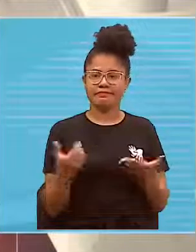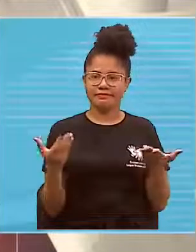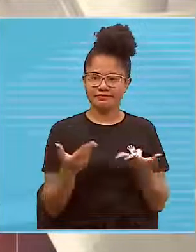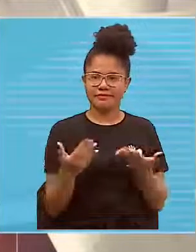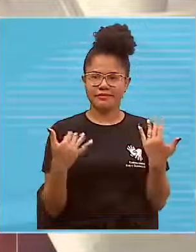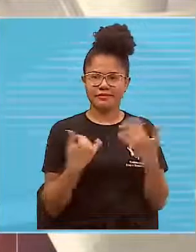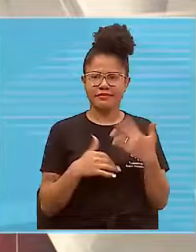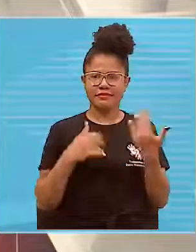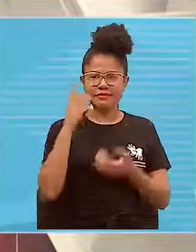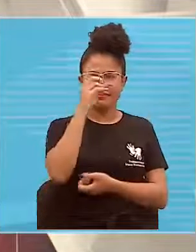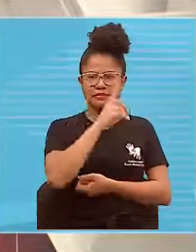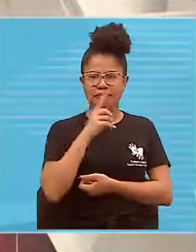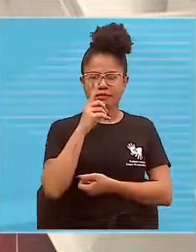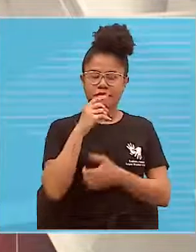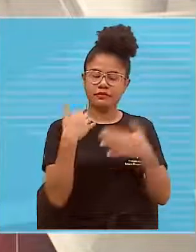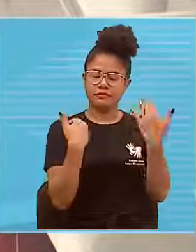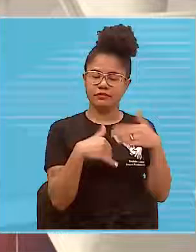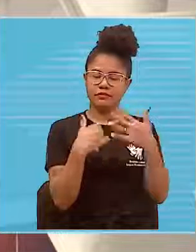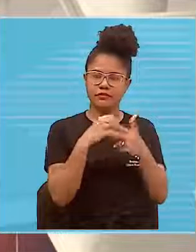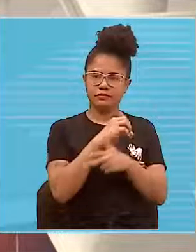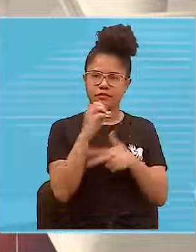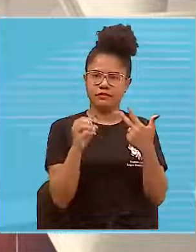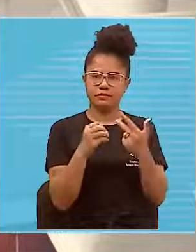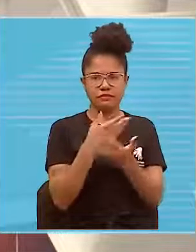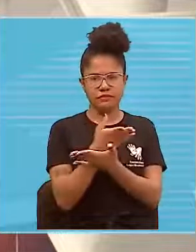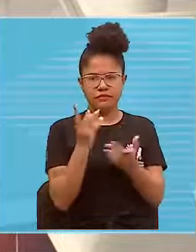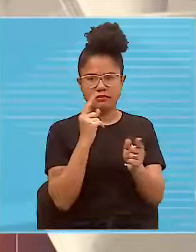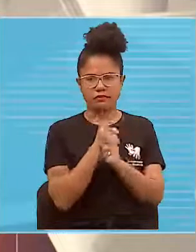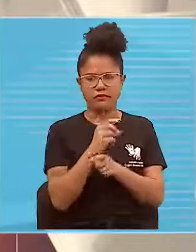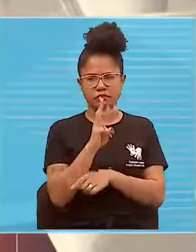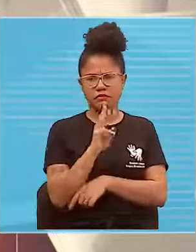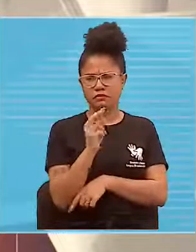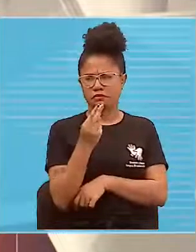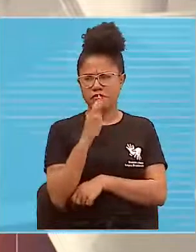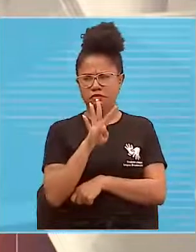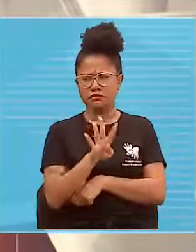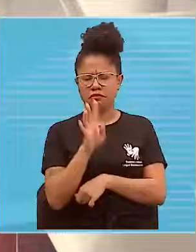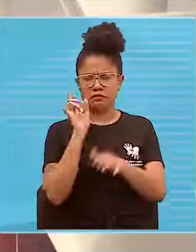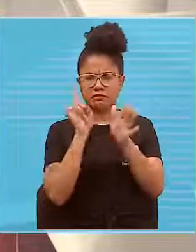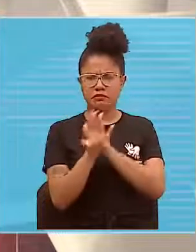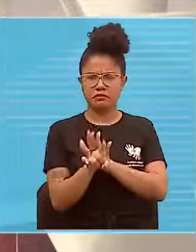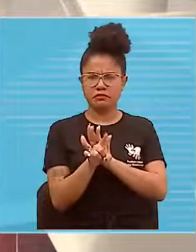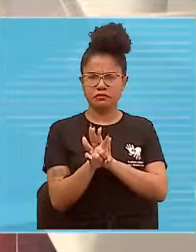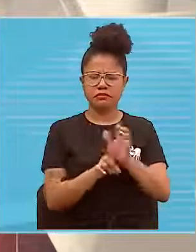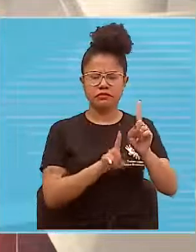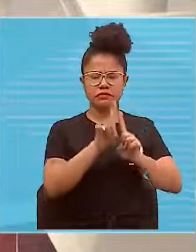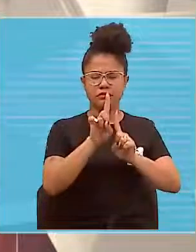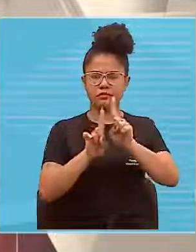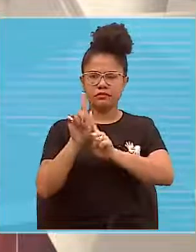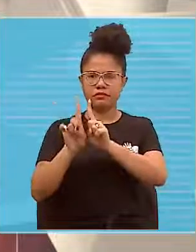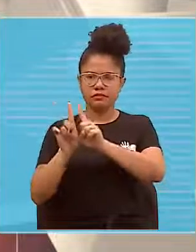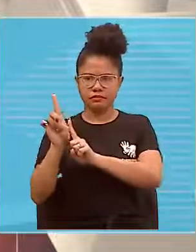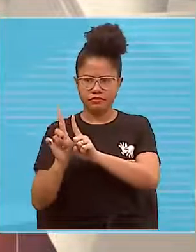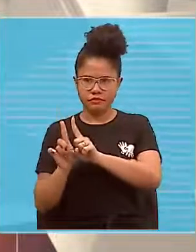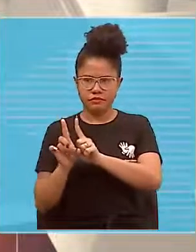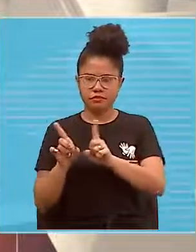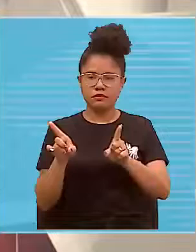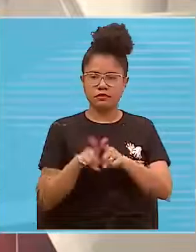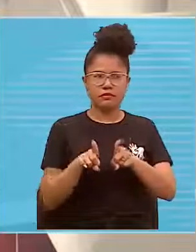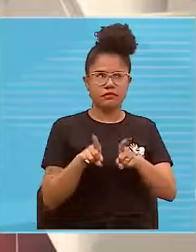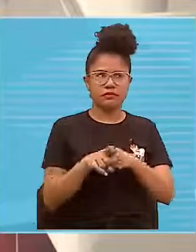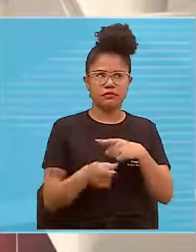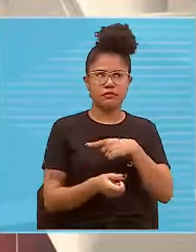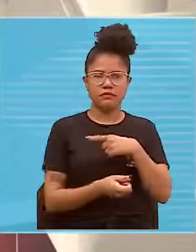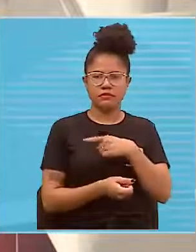Enem, vocês vão ver 3, 4 questões sobre estatística. E eu trouxe